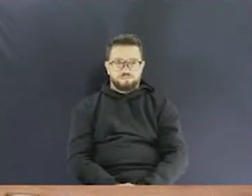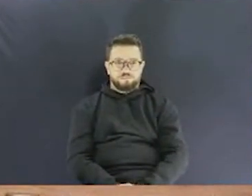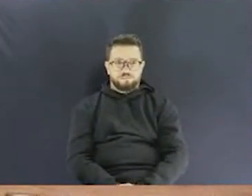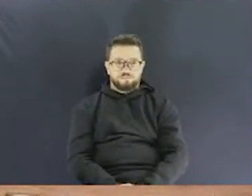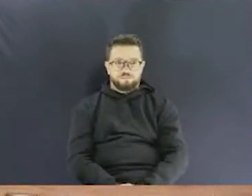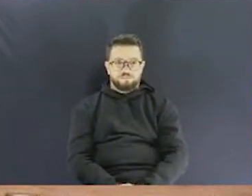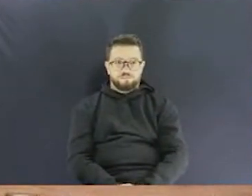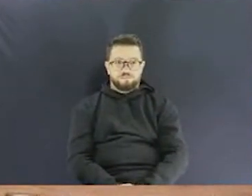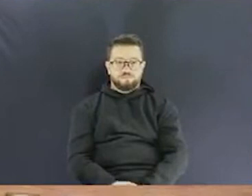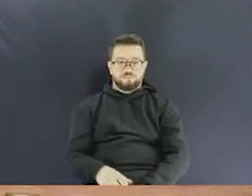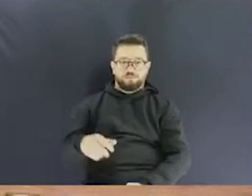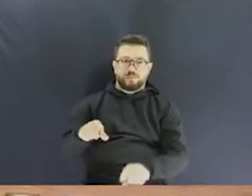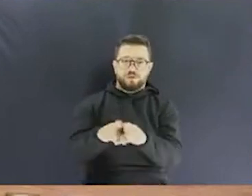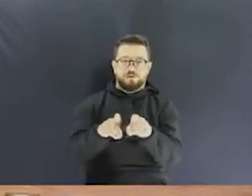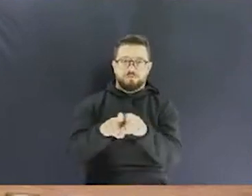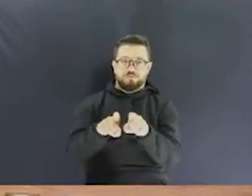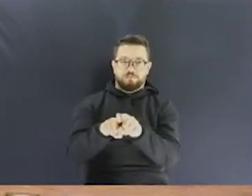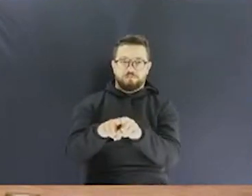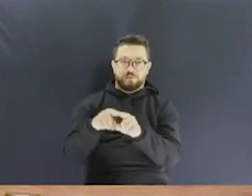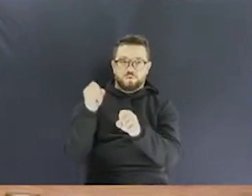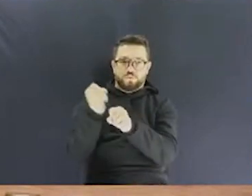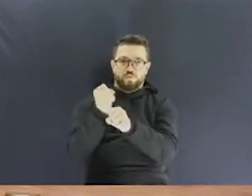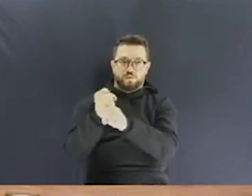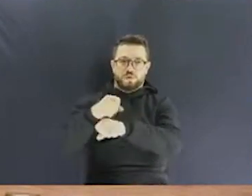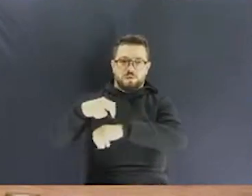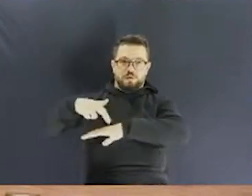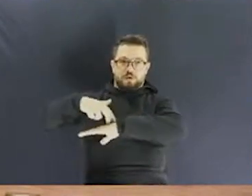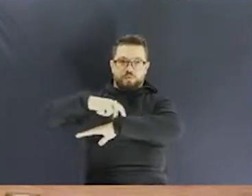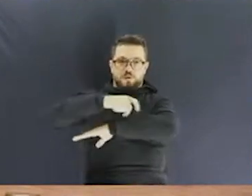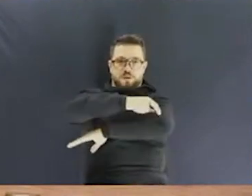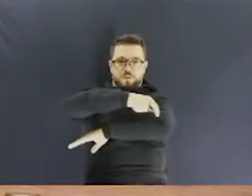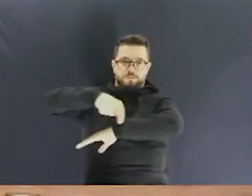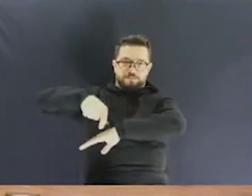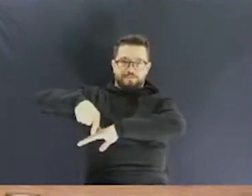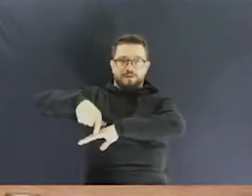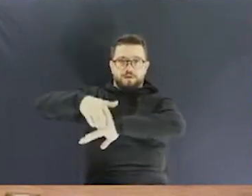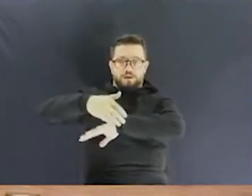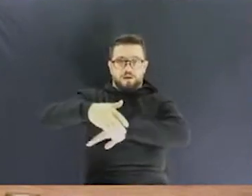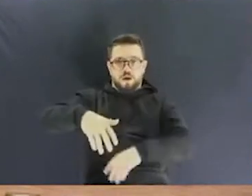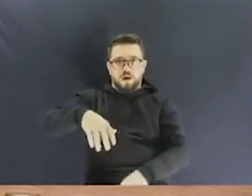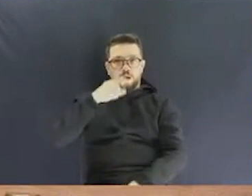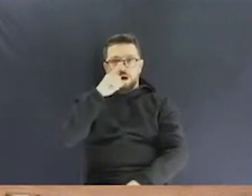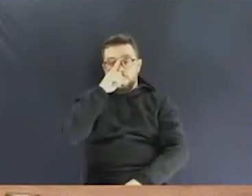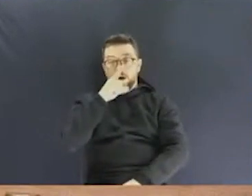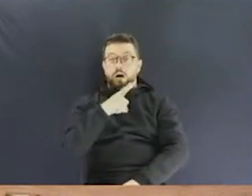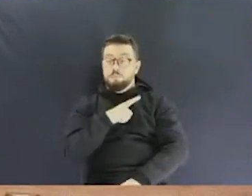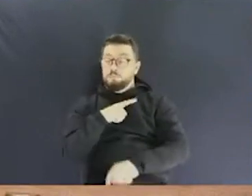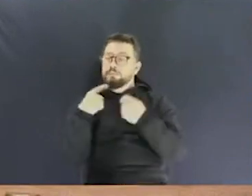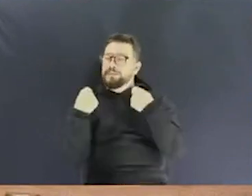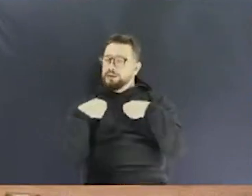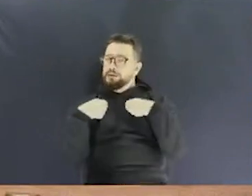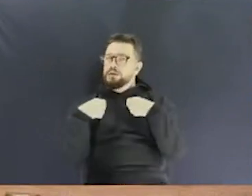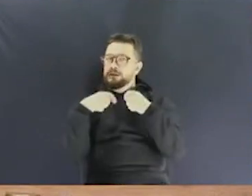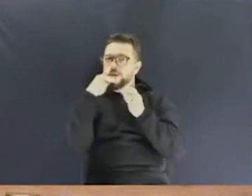calçada, então, assim, são grandes obras, né? são obras que necessitam de projetos,